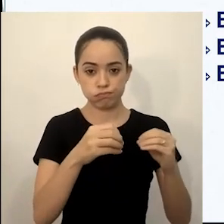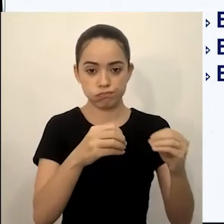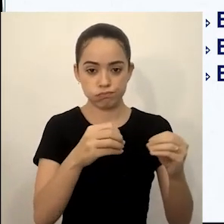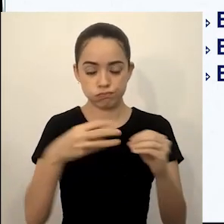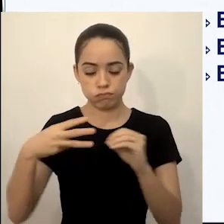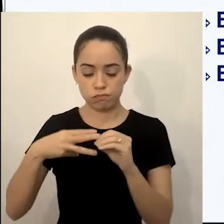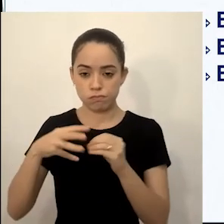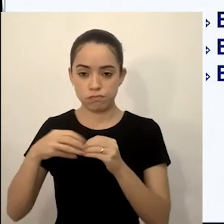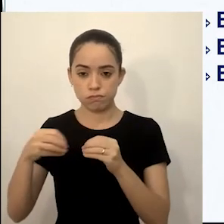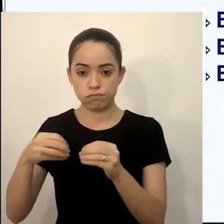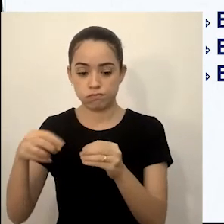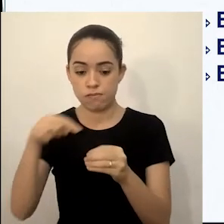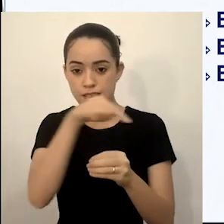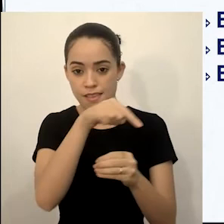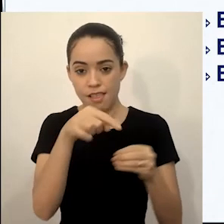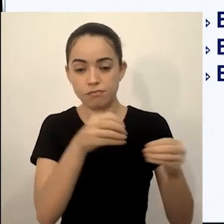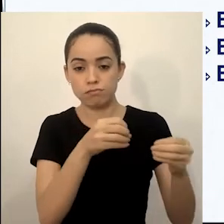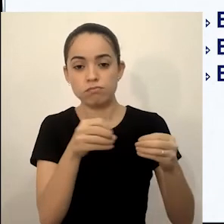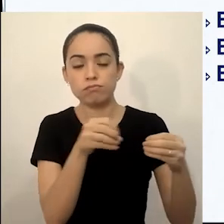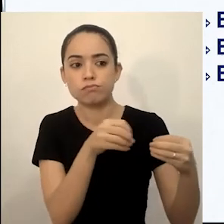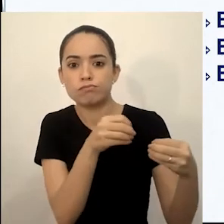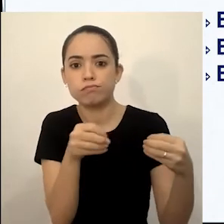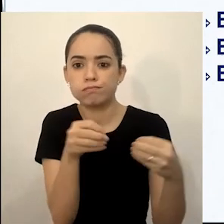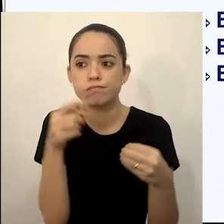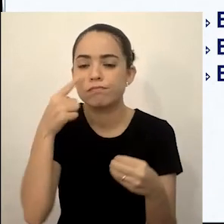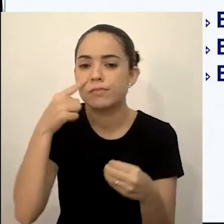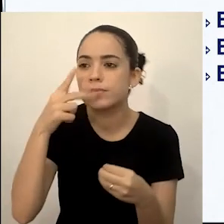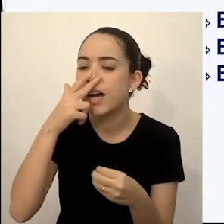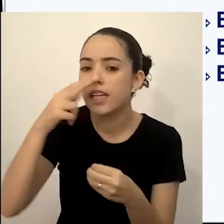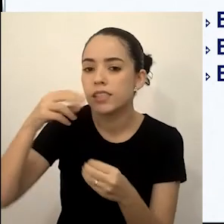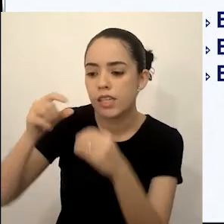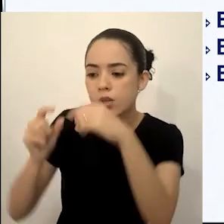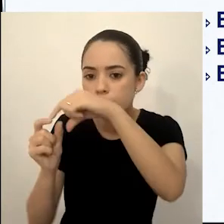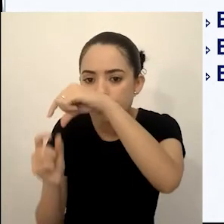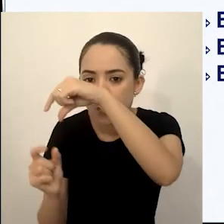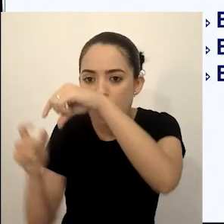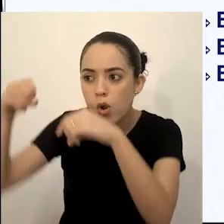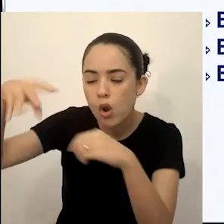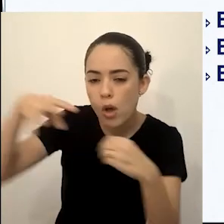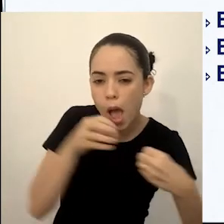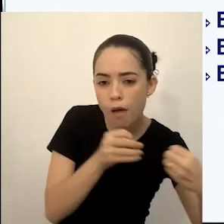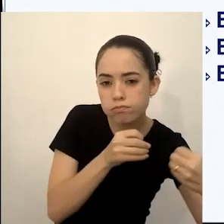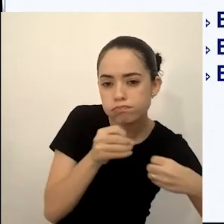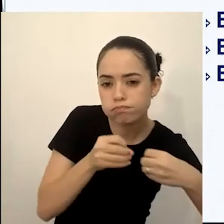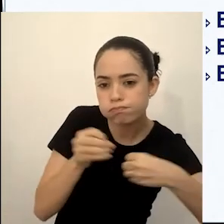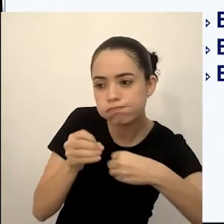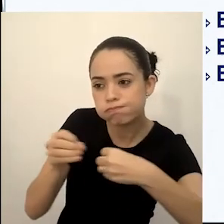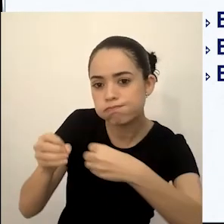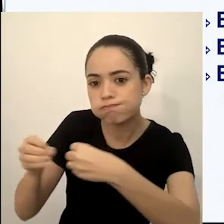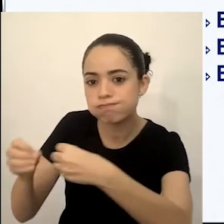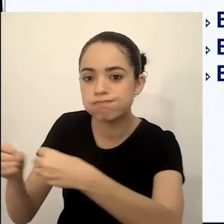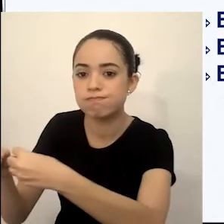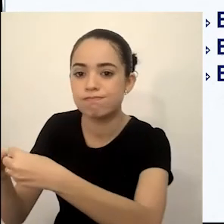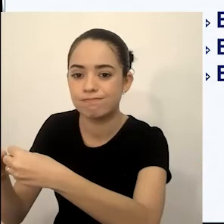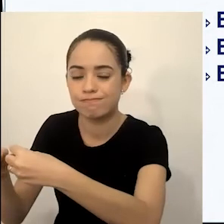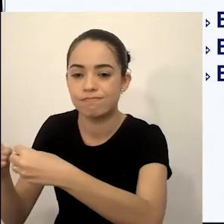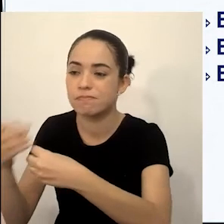divisão dirigem-se em direção à luz do túbulo seminífero.